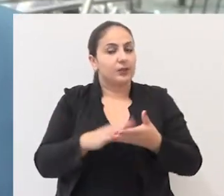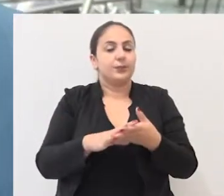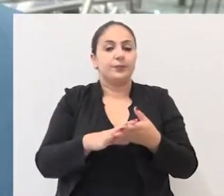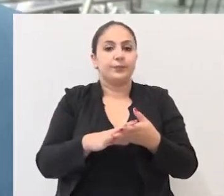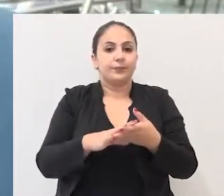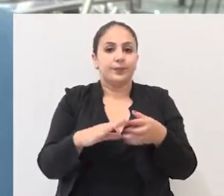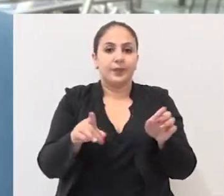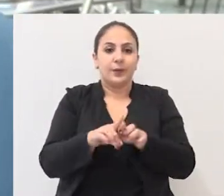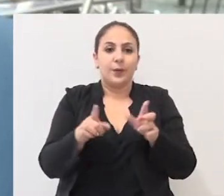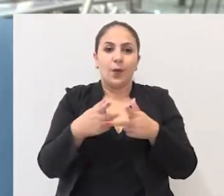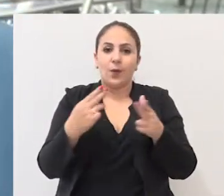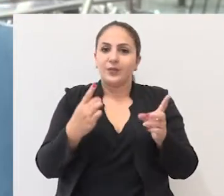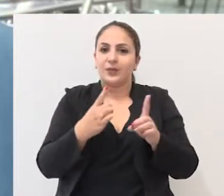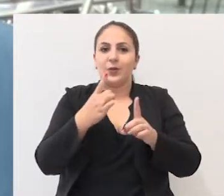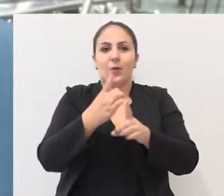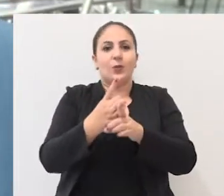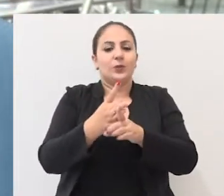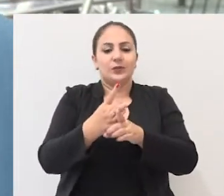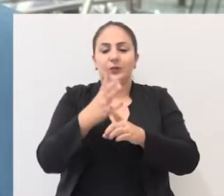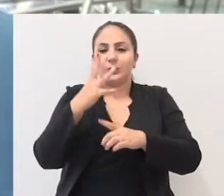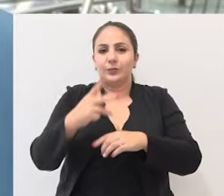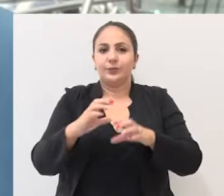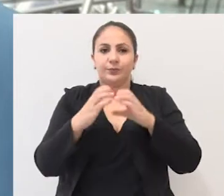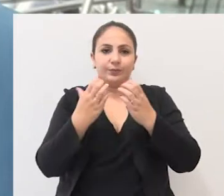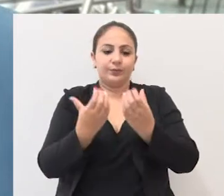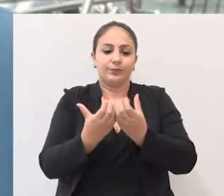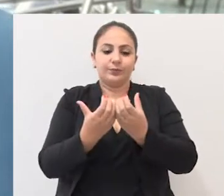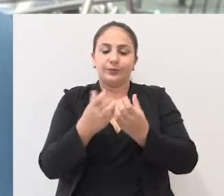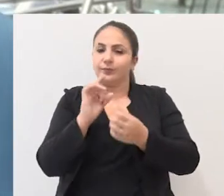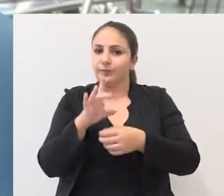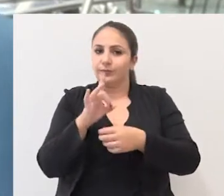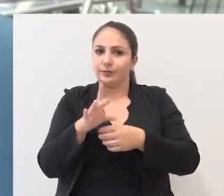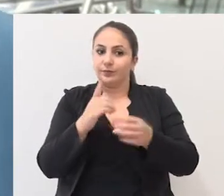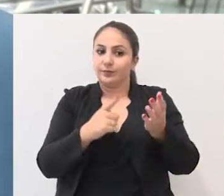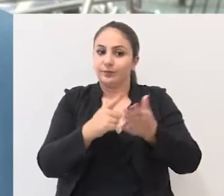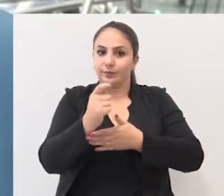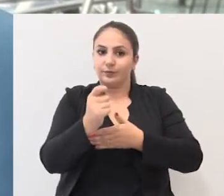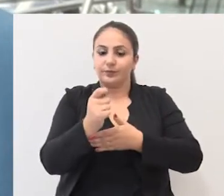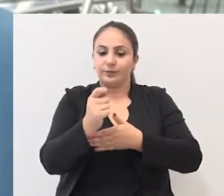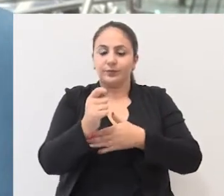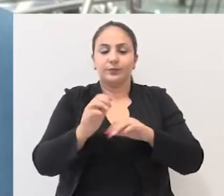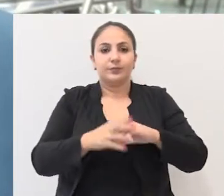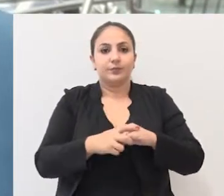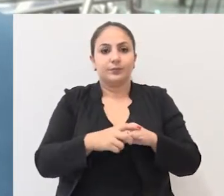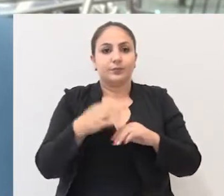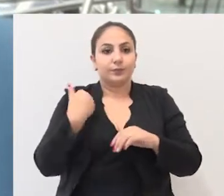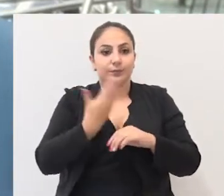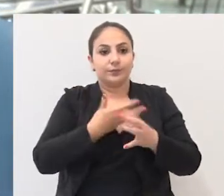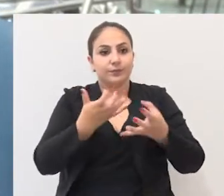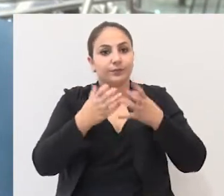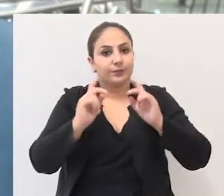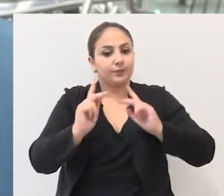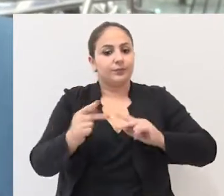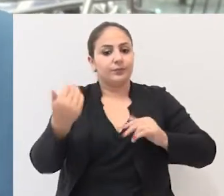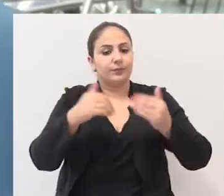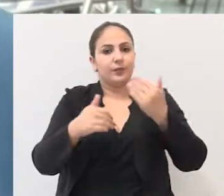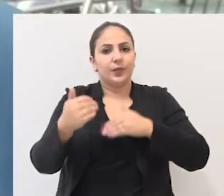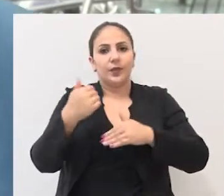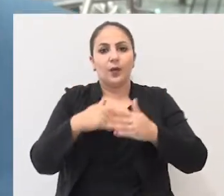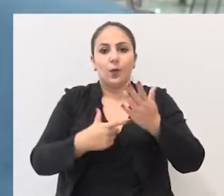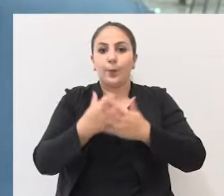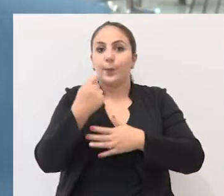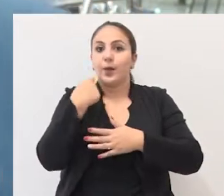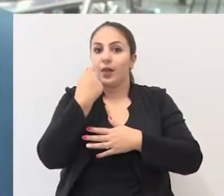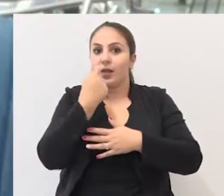ser um ponto de encontro, um ponto da comunidade, não apenas para compras. A gente quer que as pessoas venham aqui para comer um